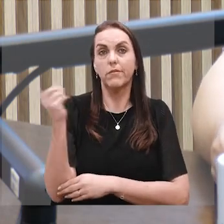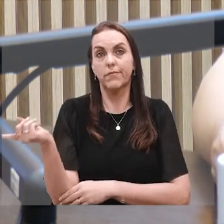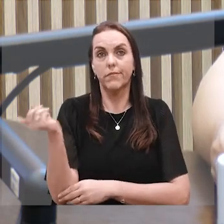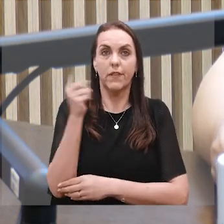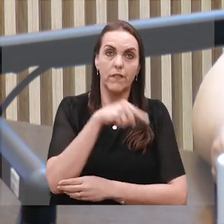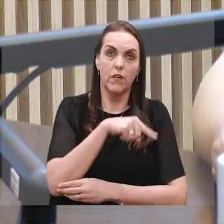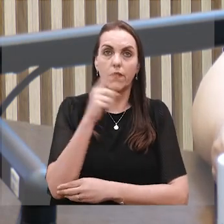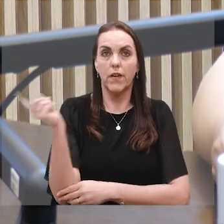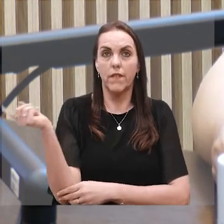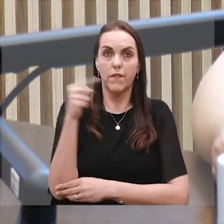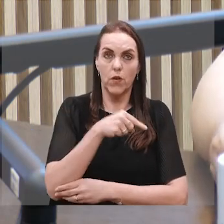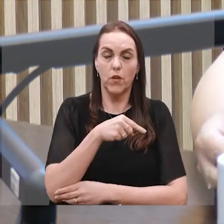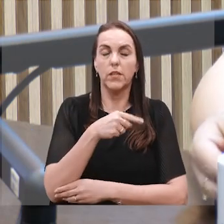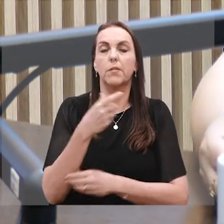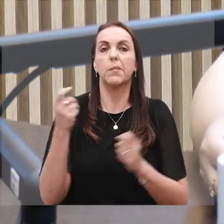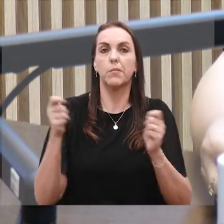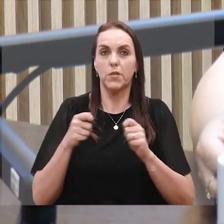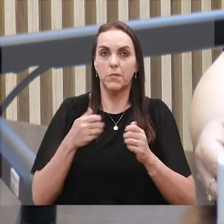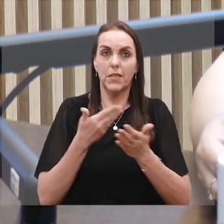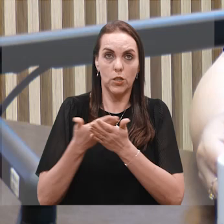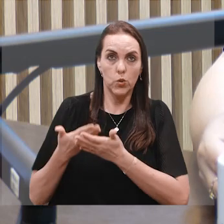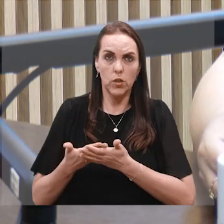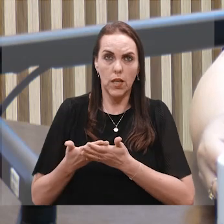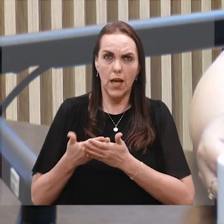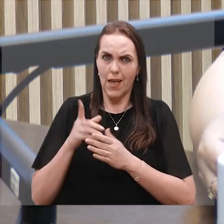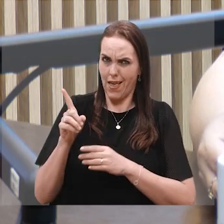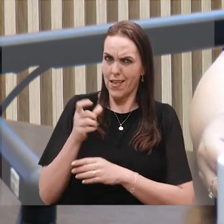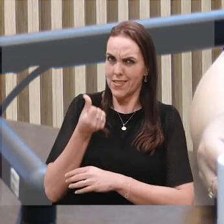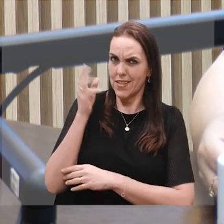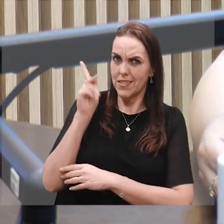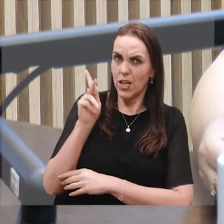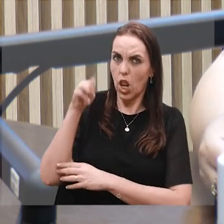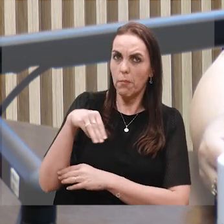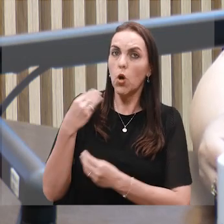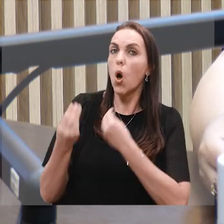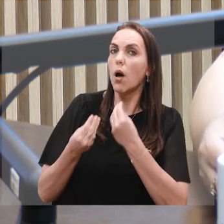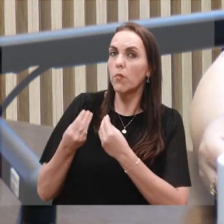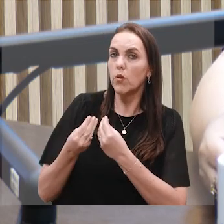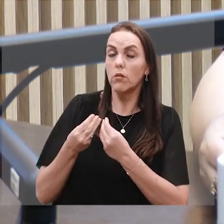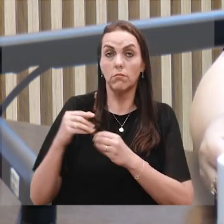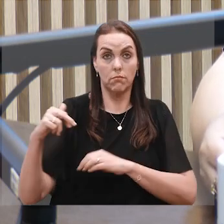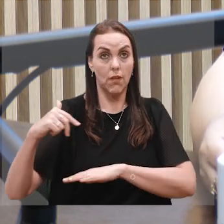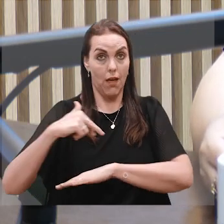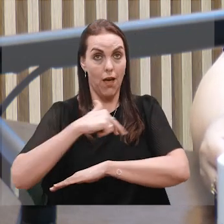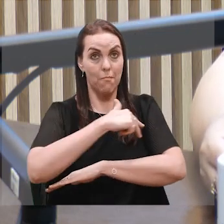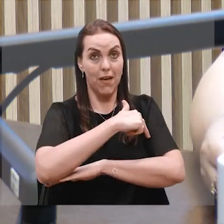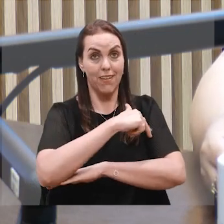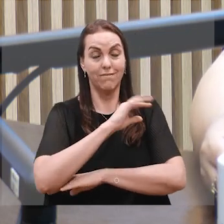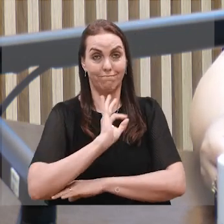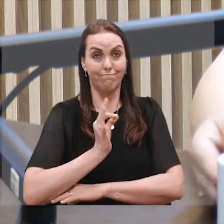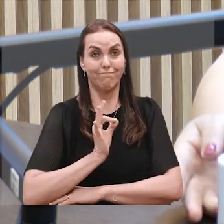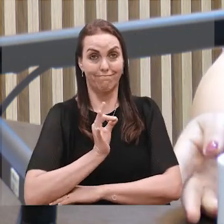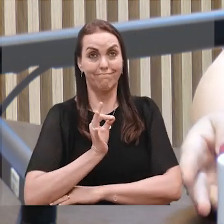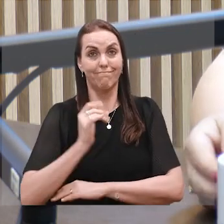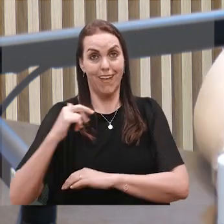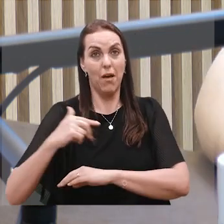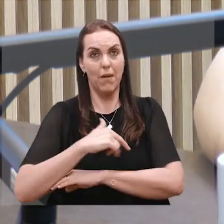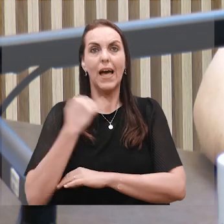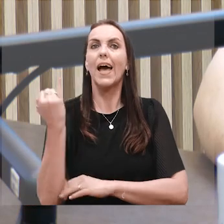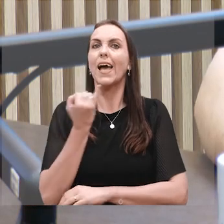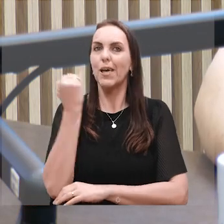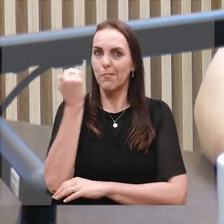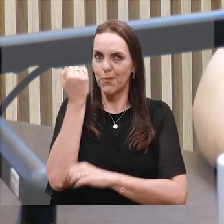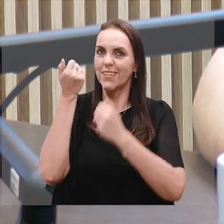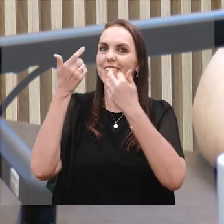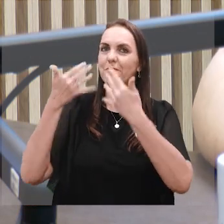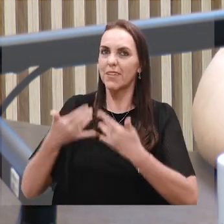de ida e volta para poder estudar. E esses 6 quilômetros seriam como? A pé? A pé. Sim. É